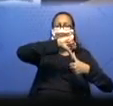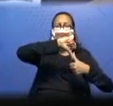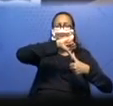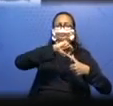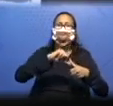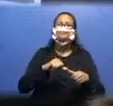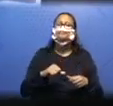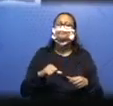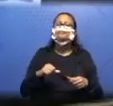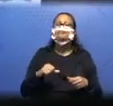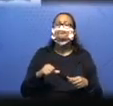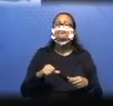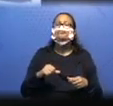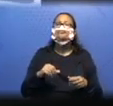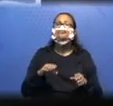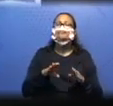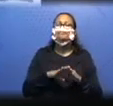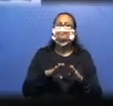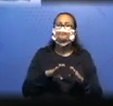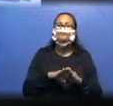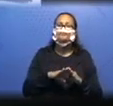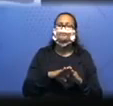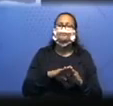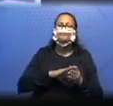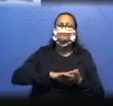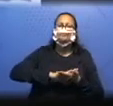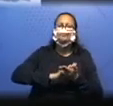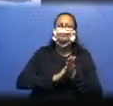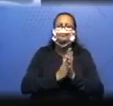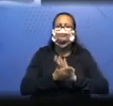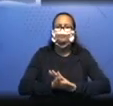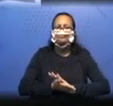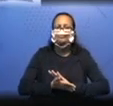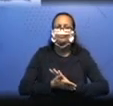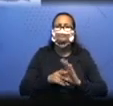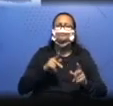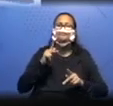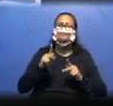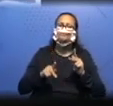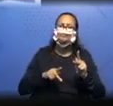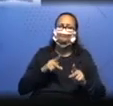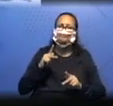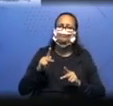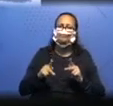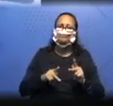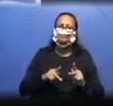América Central e do Sul, eles exterminaram essas populações